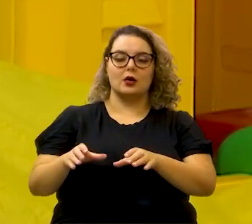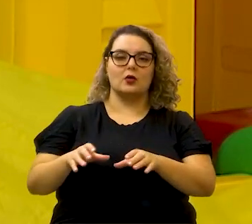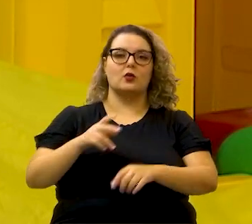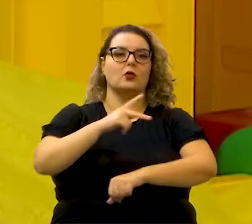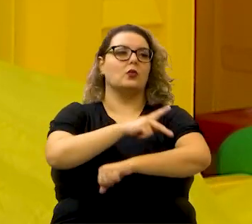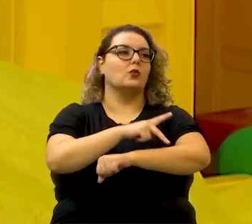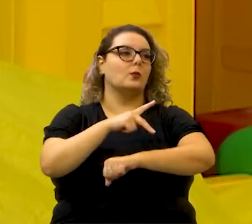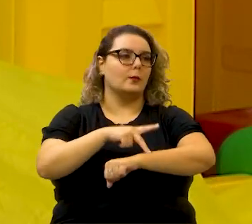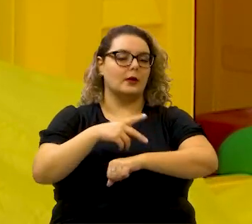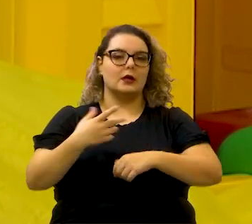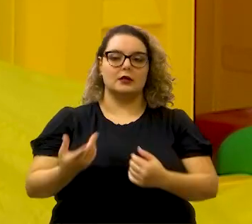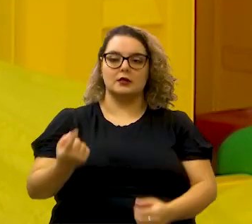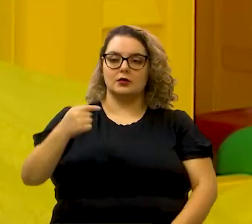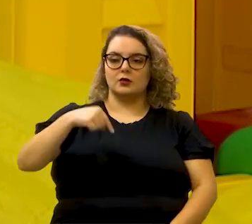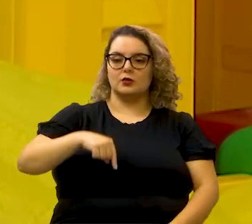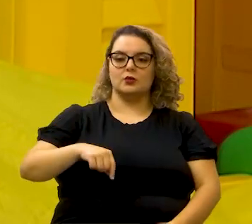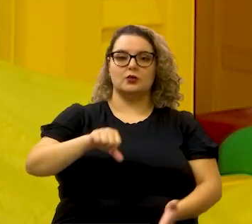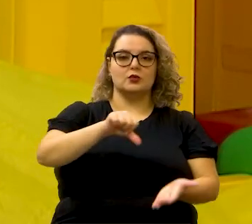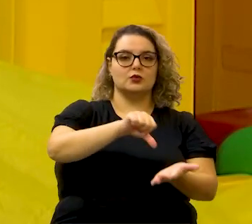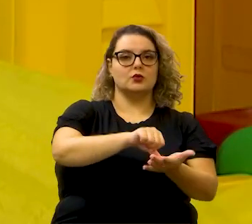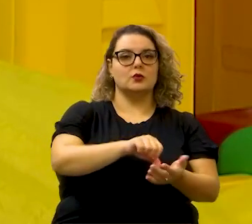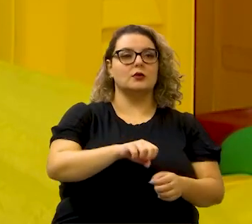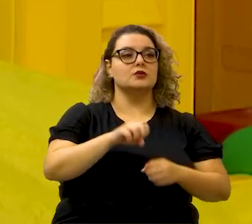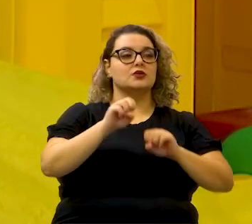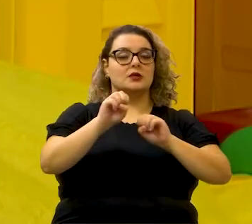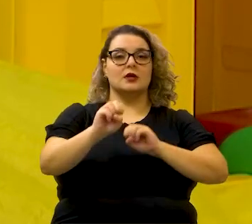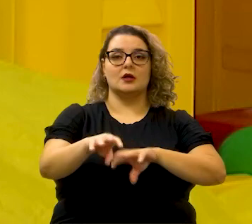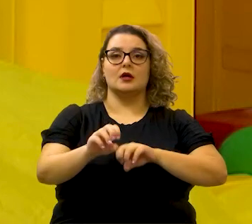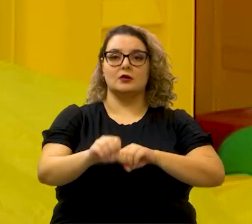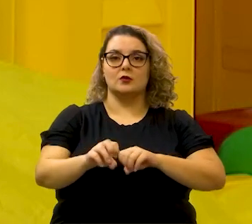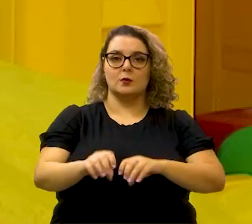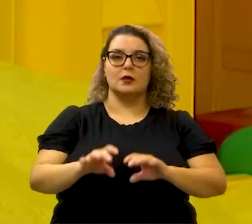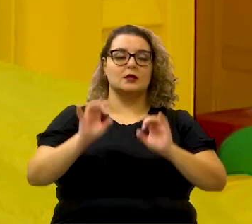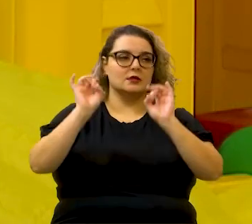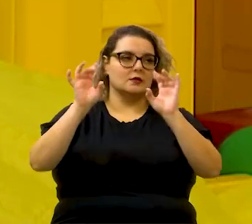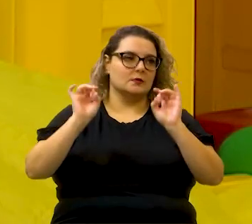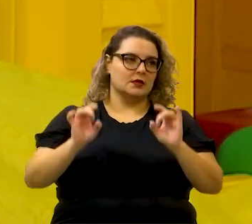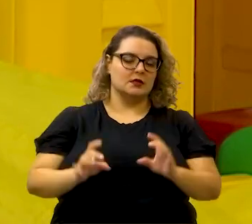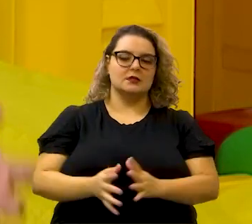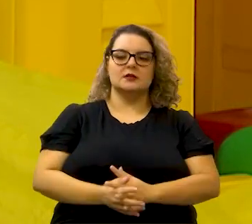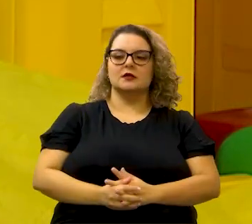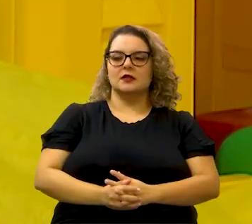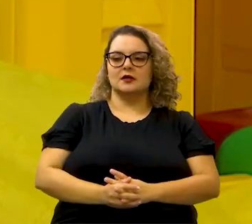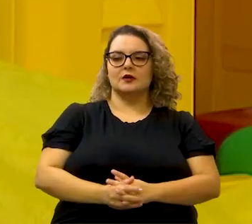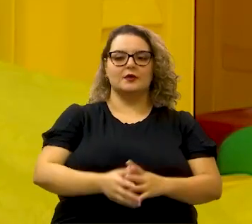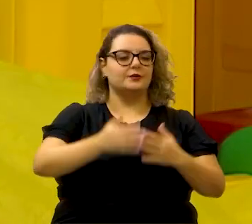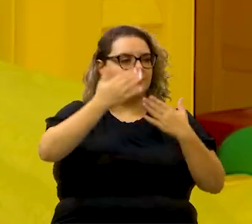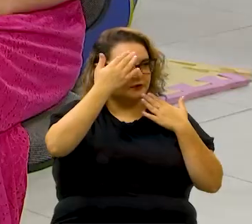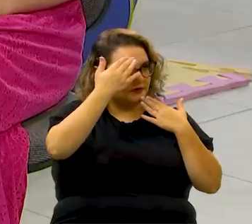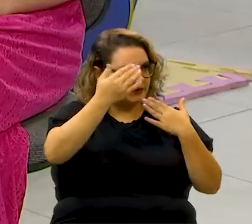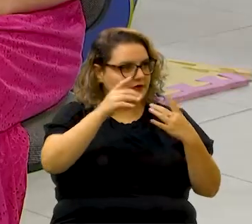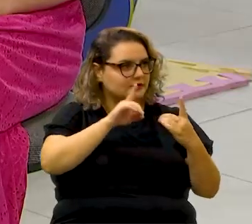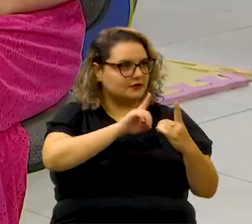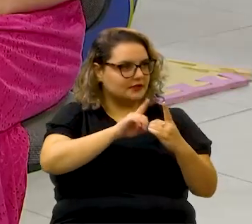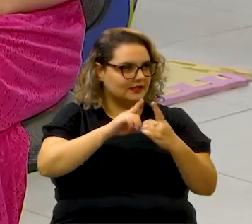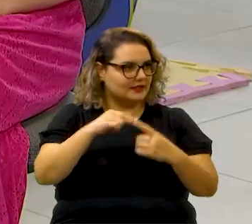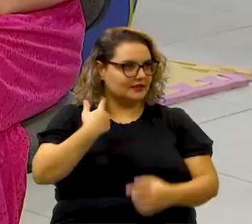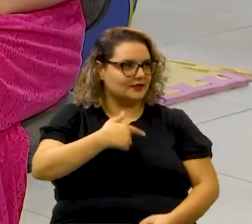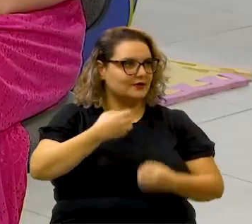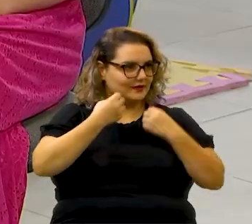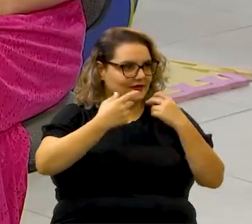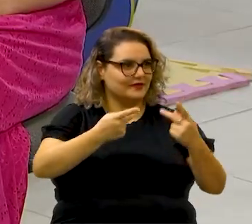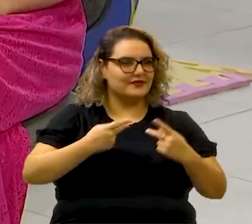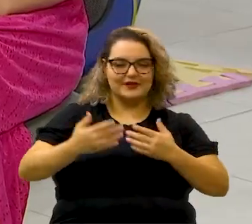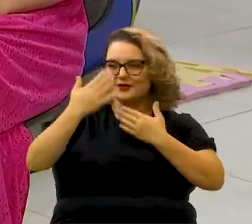é a coordenadora pedagógica aqui do Núcleo de Educação Especial da SEB. Antes de mais nada, Elise, muito obrigado por atender